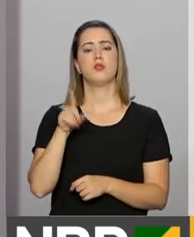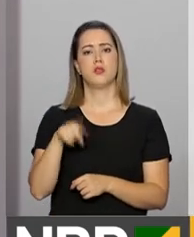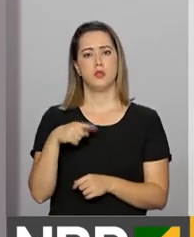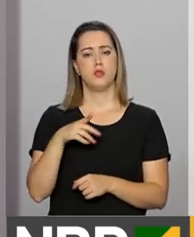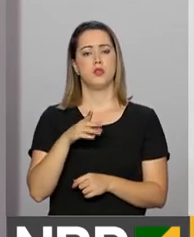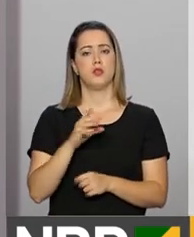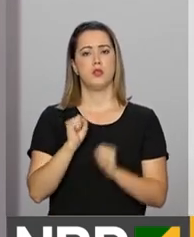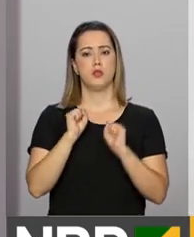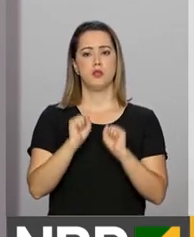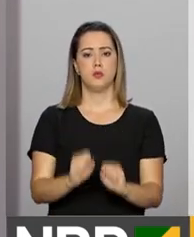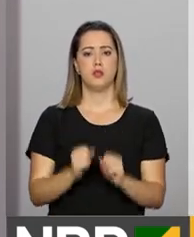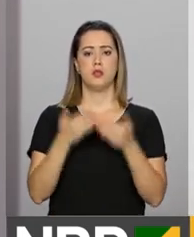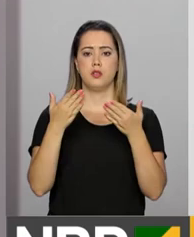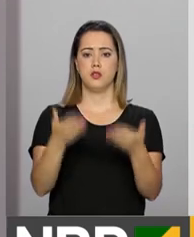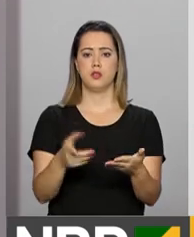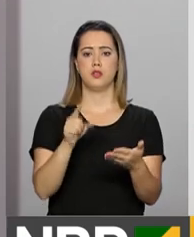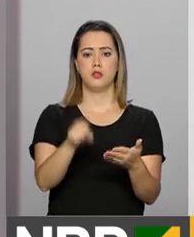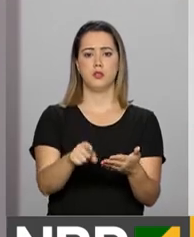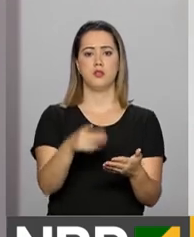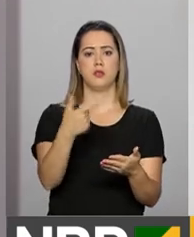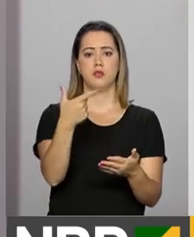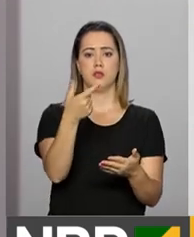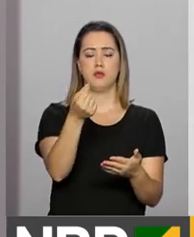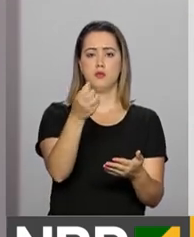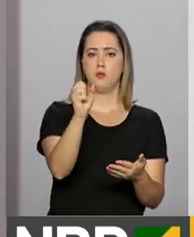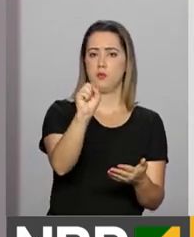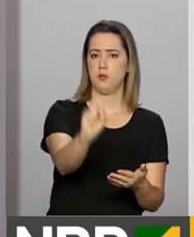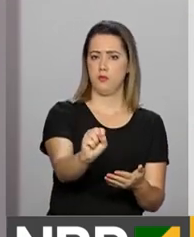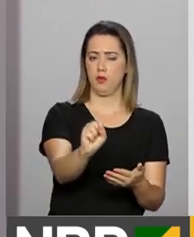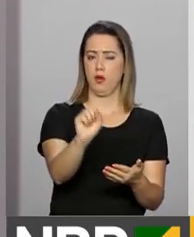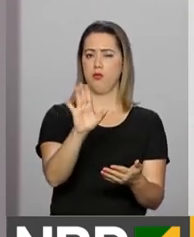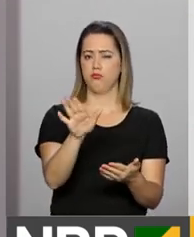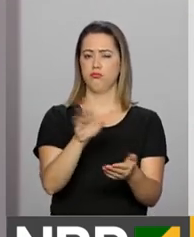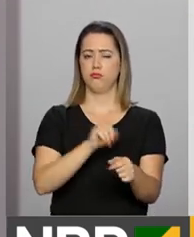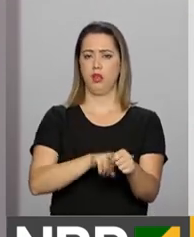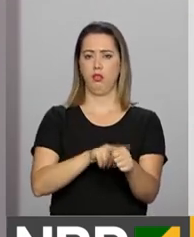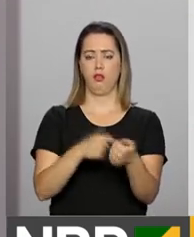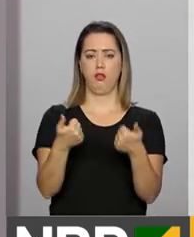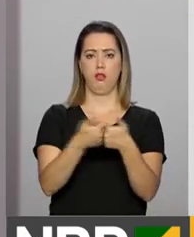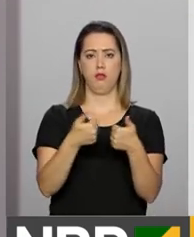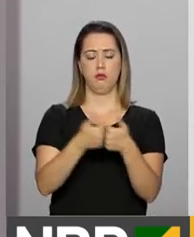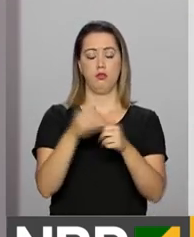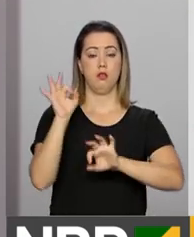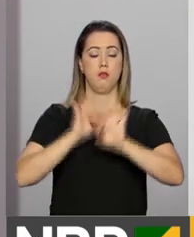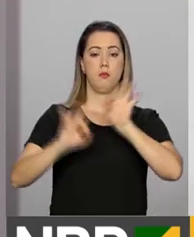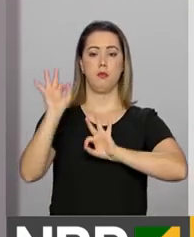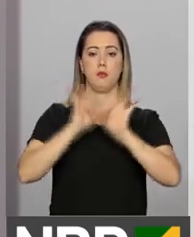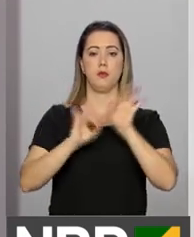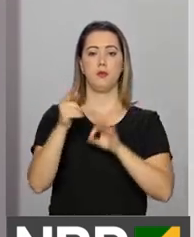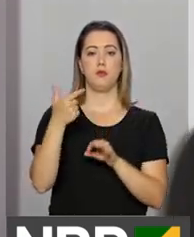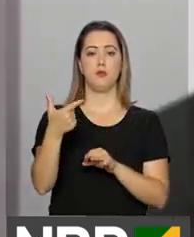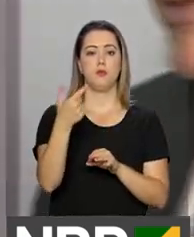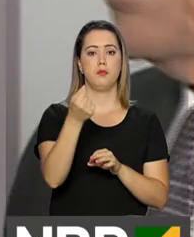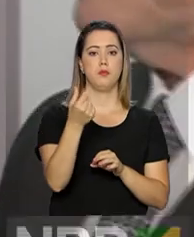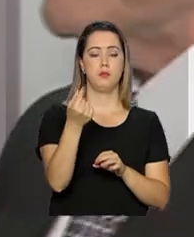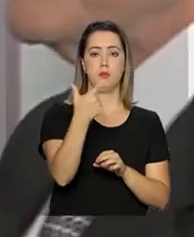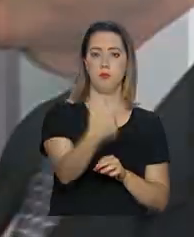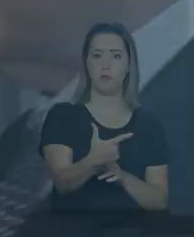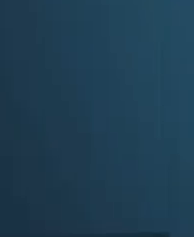2018 seria ótimo se não vier 2018 o tempo é curto não é quem sabe prepara-se para 2022